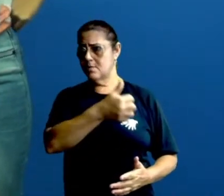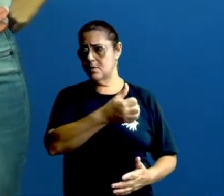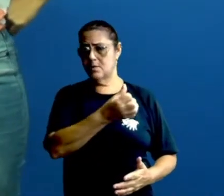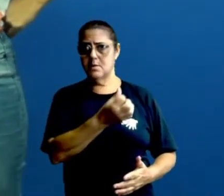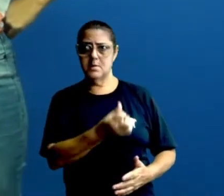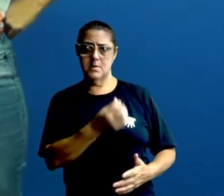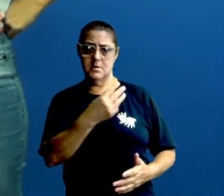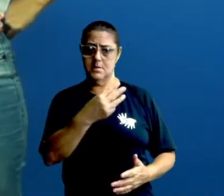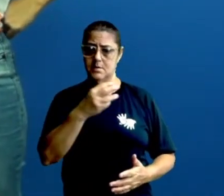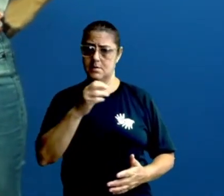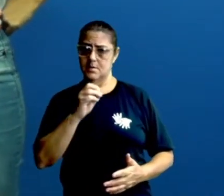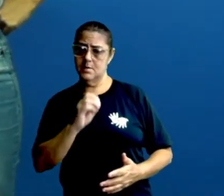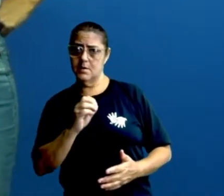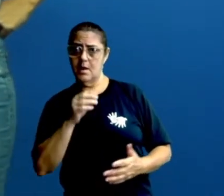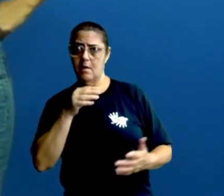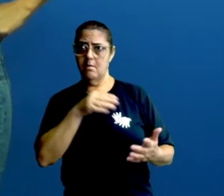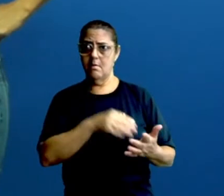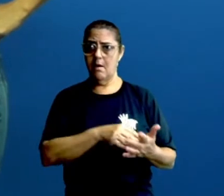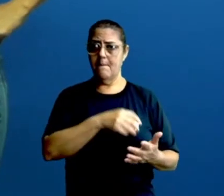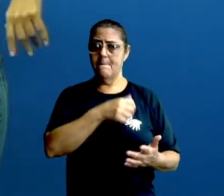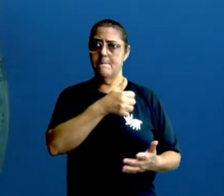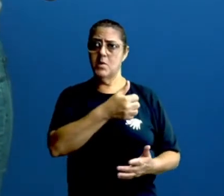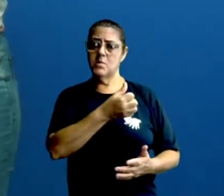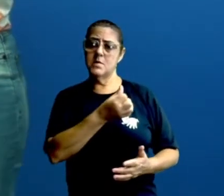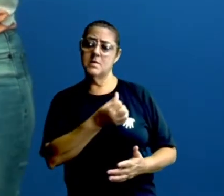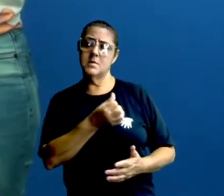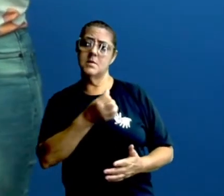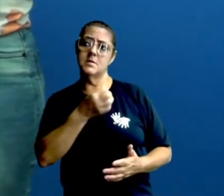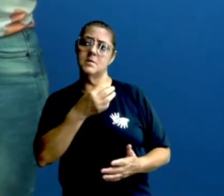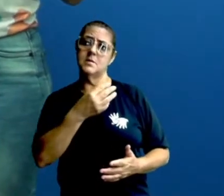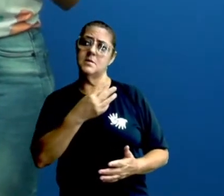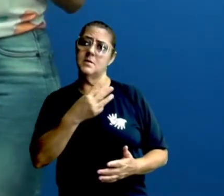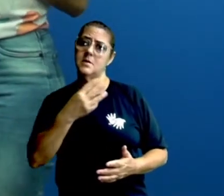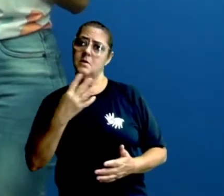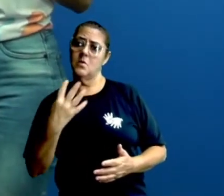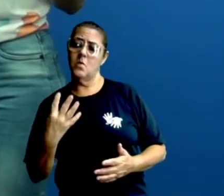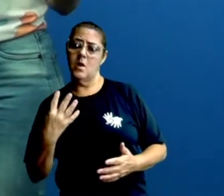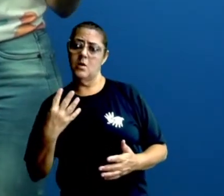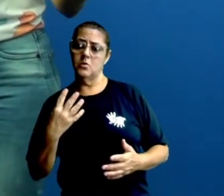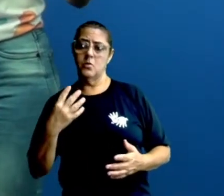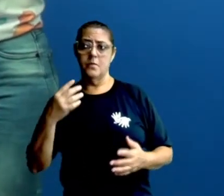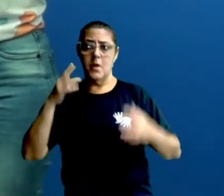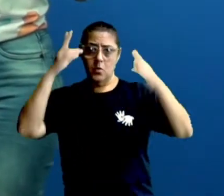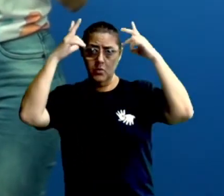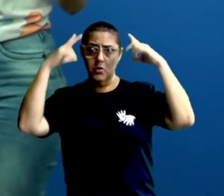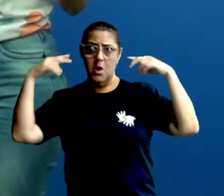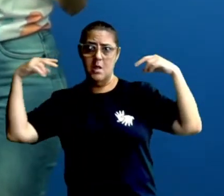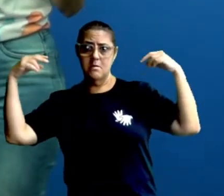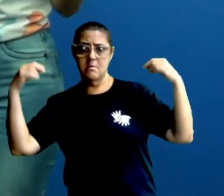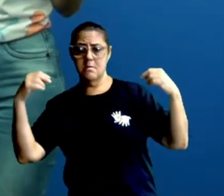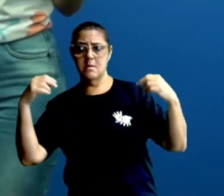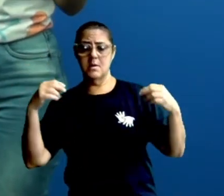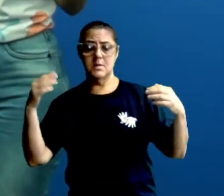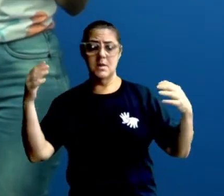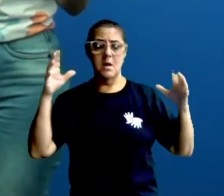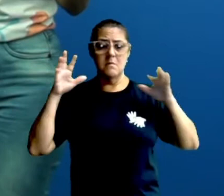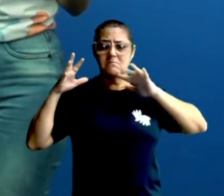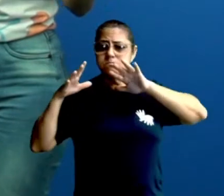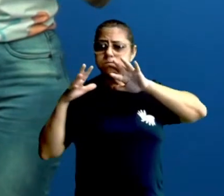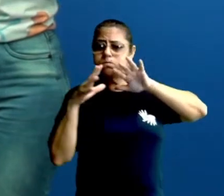até 1654, os holandeses, eles dominam aqui, eles vêm,